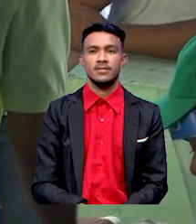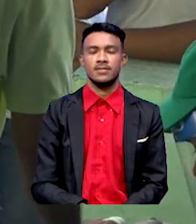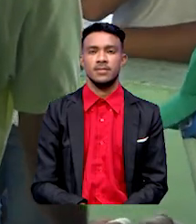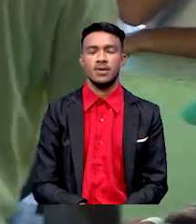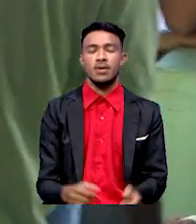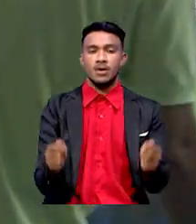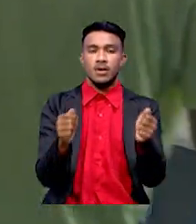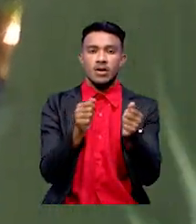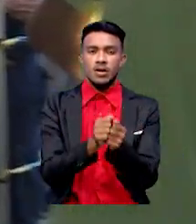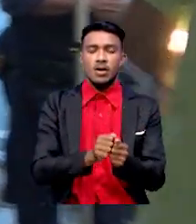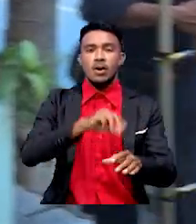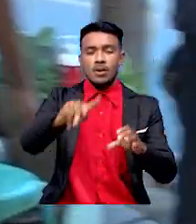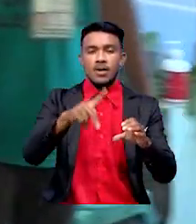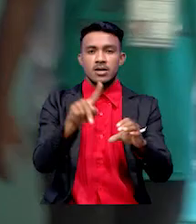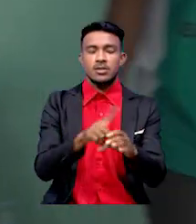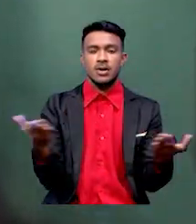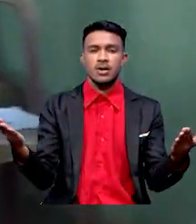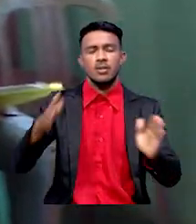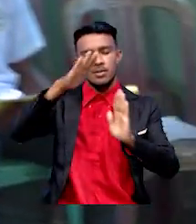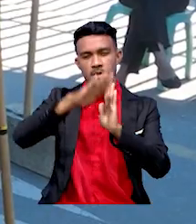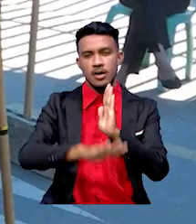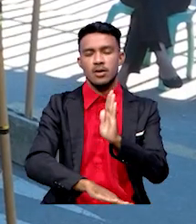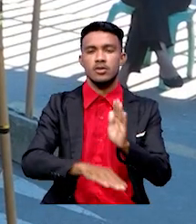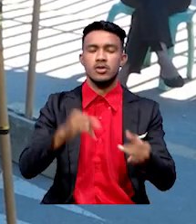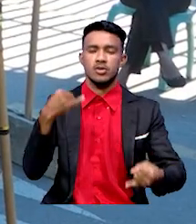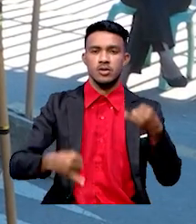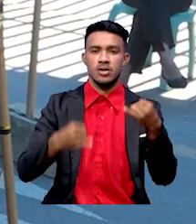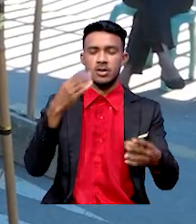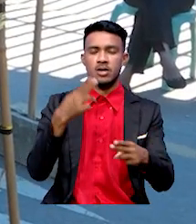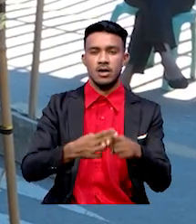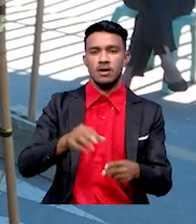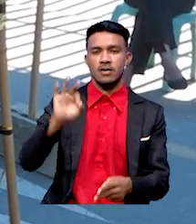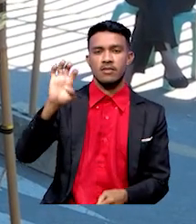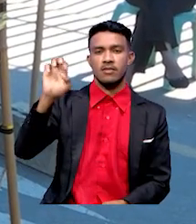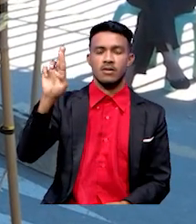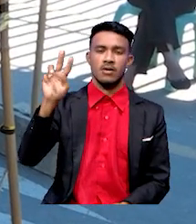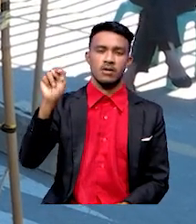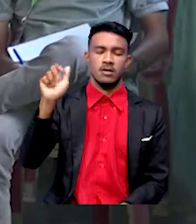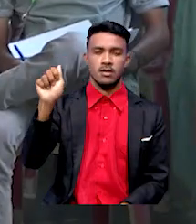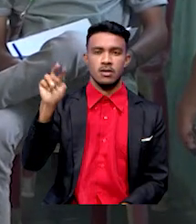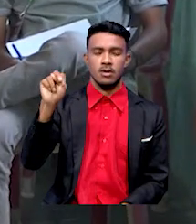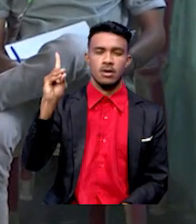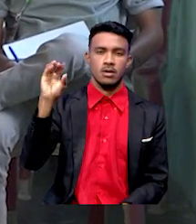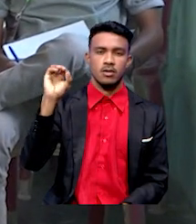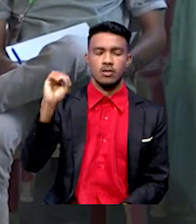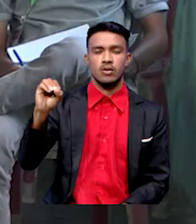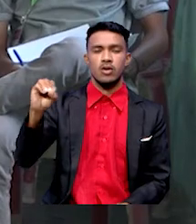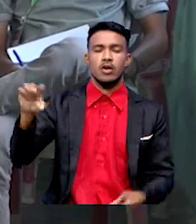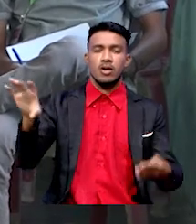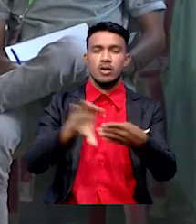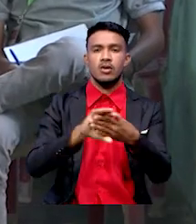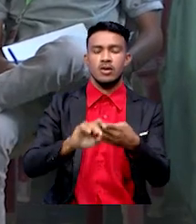Relaciona a taxa de participação no B-, jurista Fernando da Costa considera órgão eleitoral falha lá ao sirene